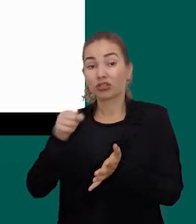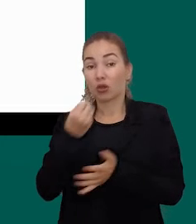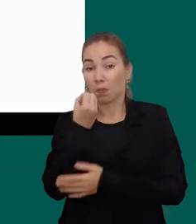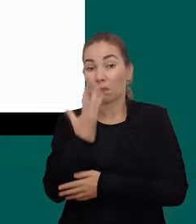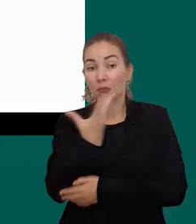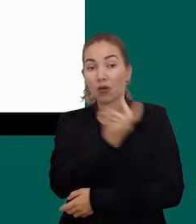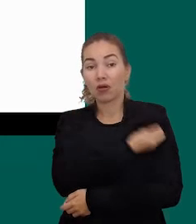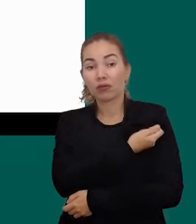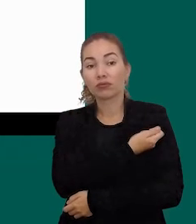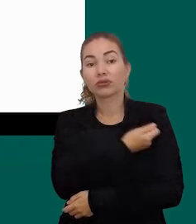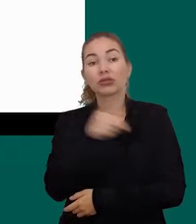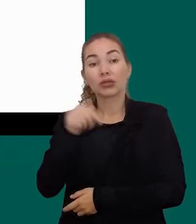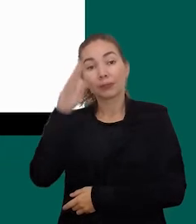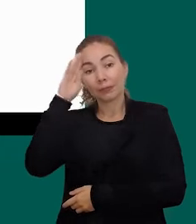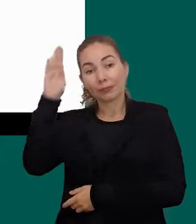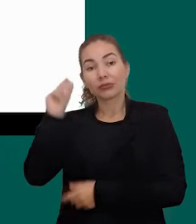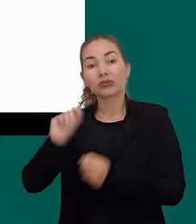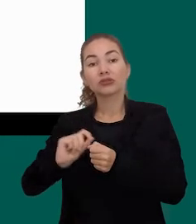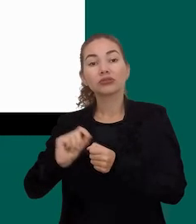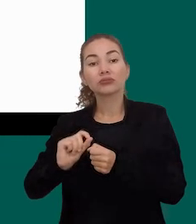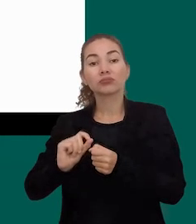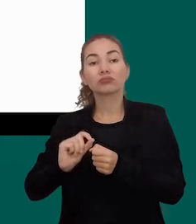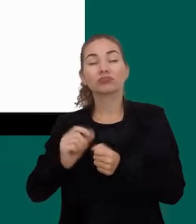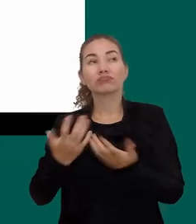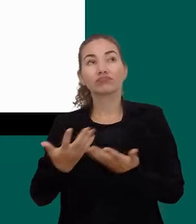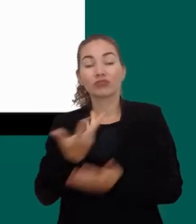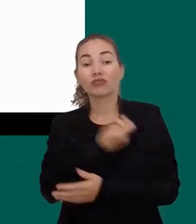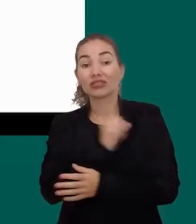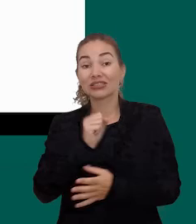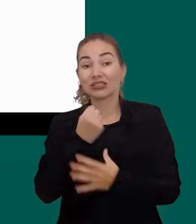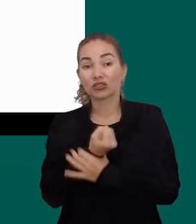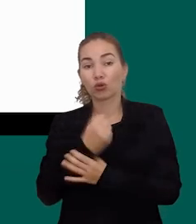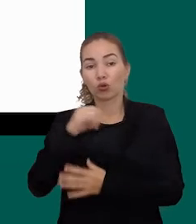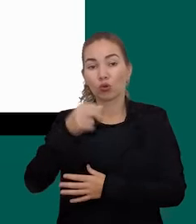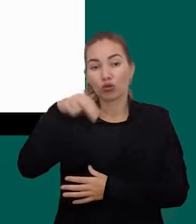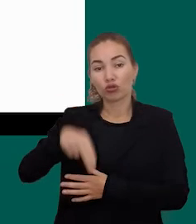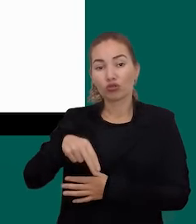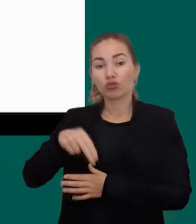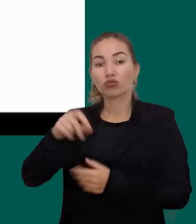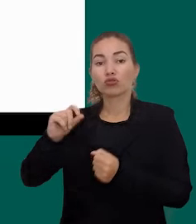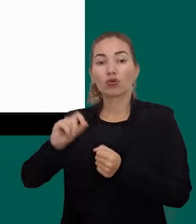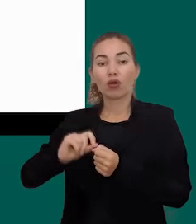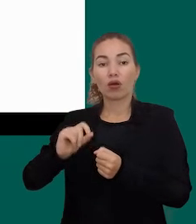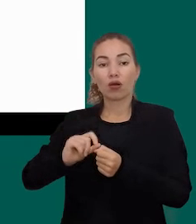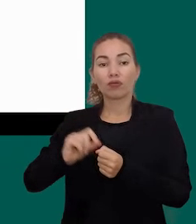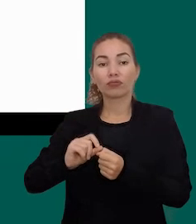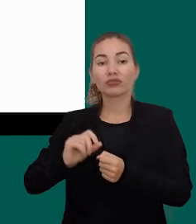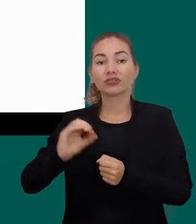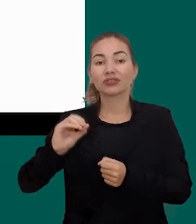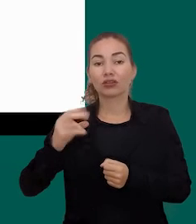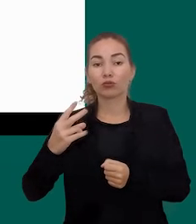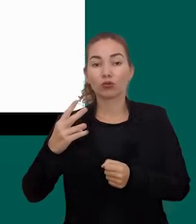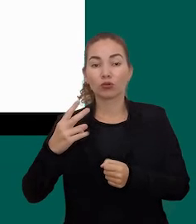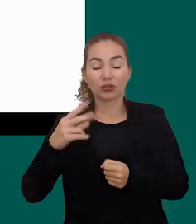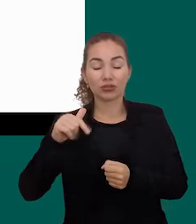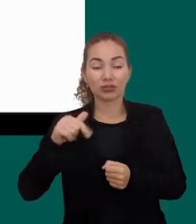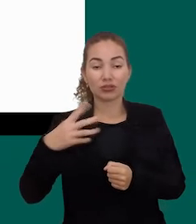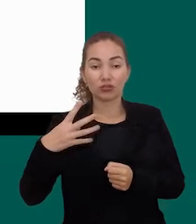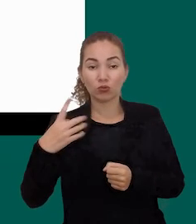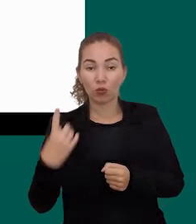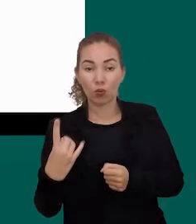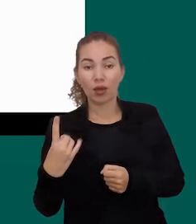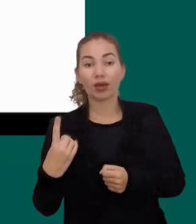boa e, principalmente, uma vacina extremamente segura. Em junho, eles encerraram fase 1/2, com 743 voluntários e